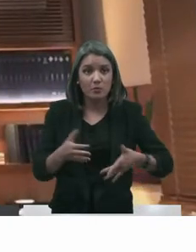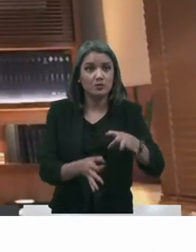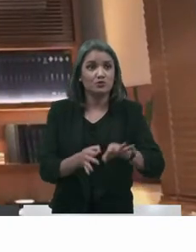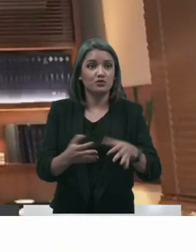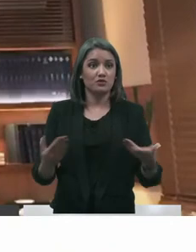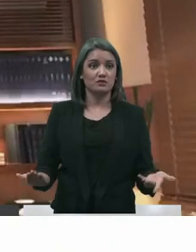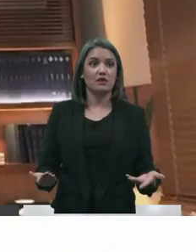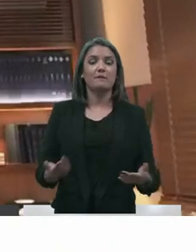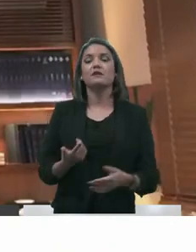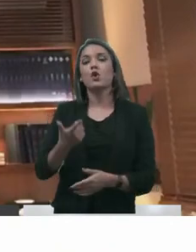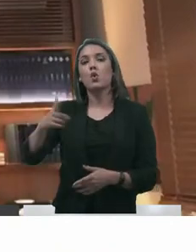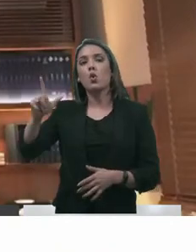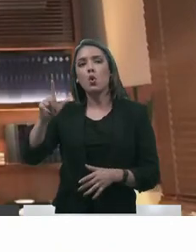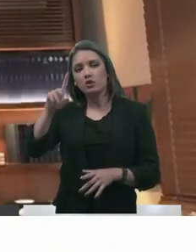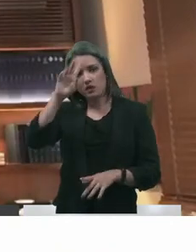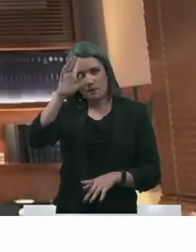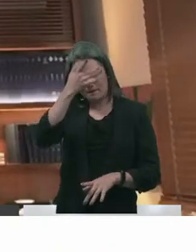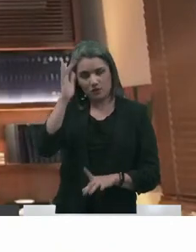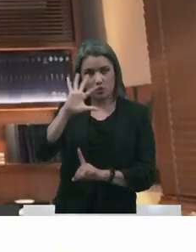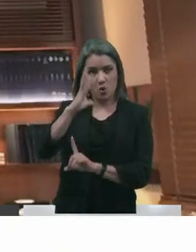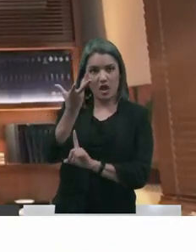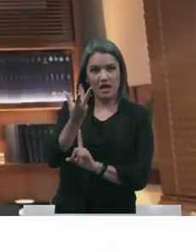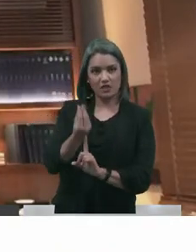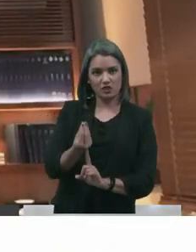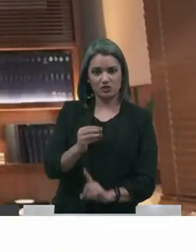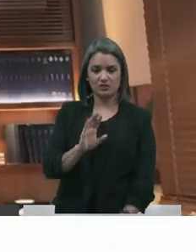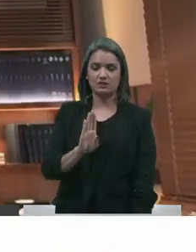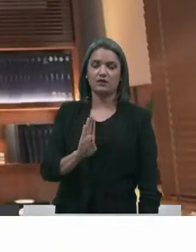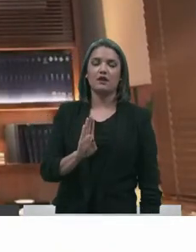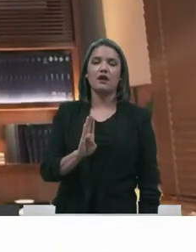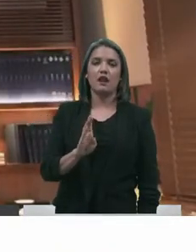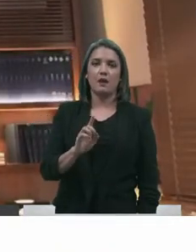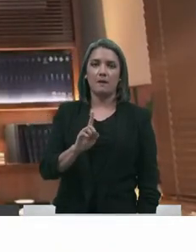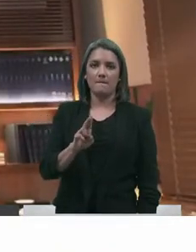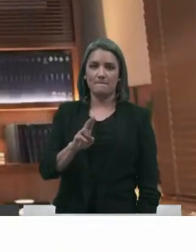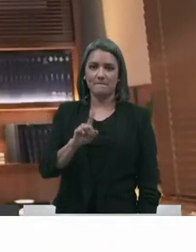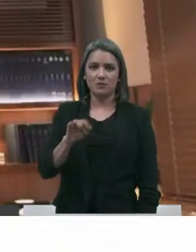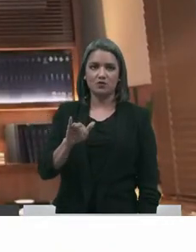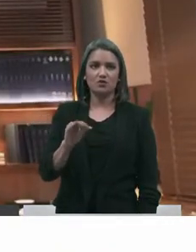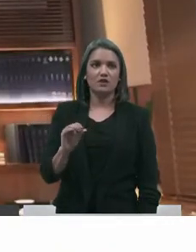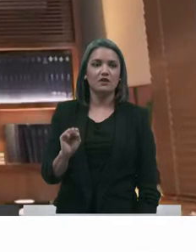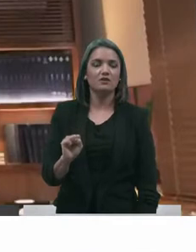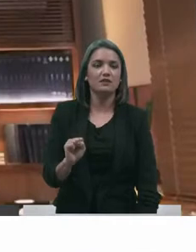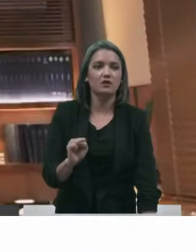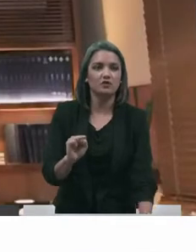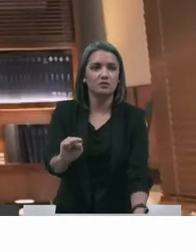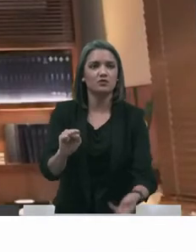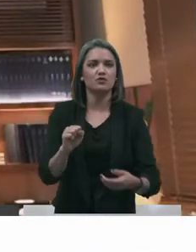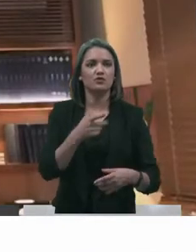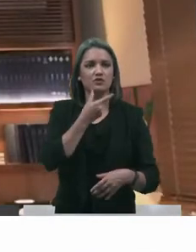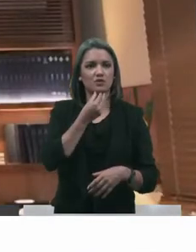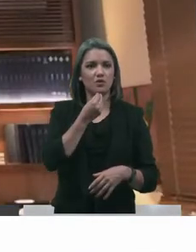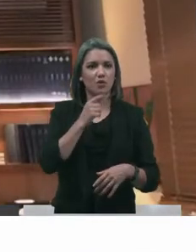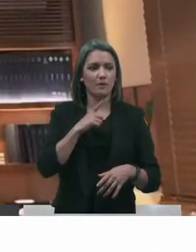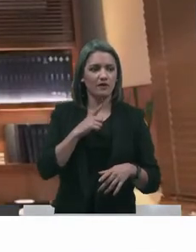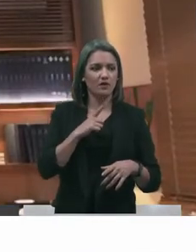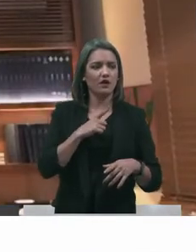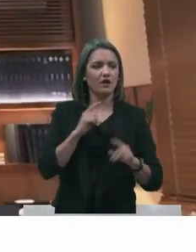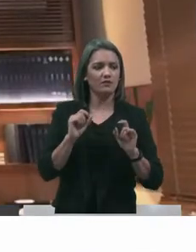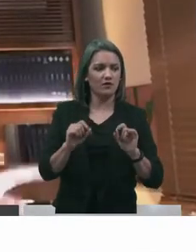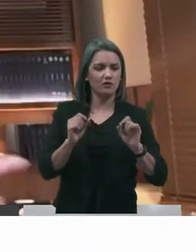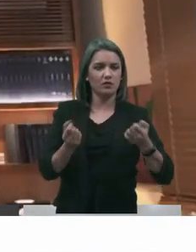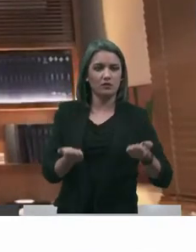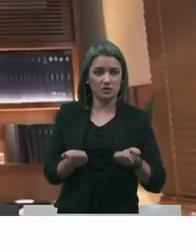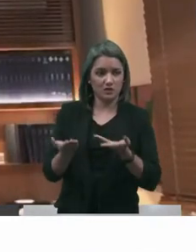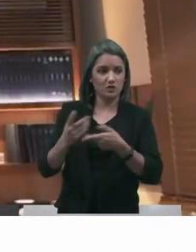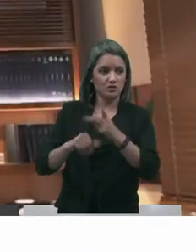outro artista de Búzios, chamado Carlos Cisternas, ele teria presenteado a direção do foro após